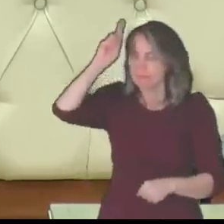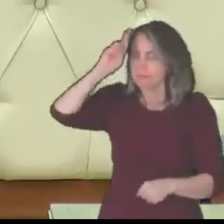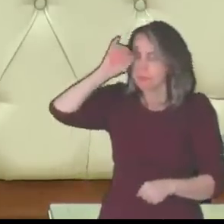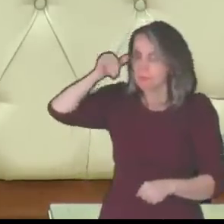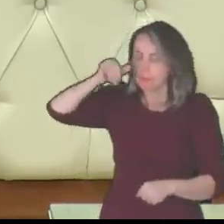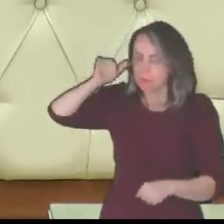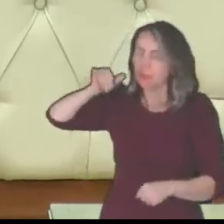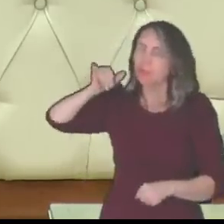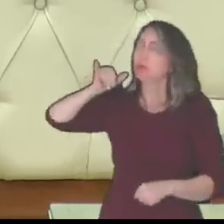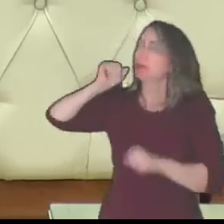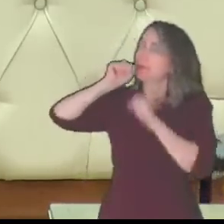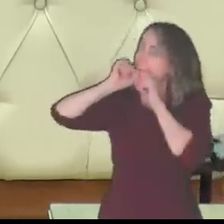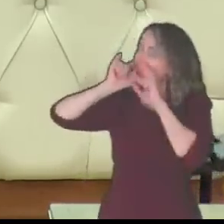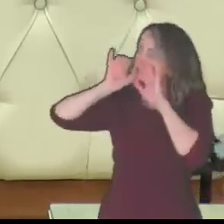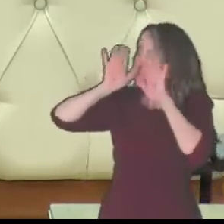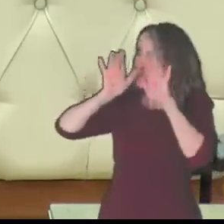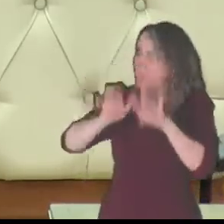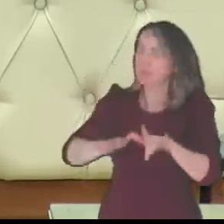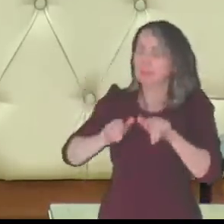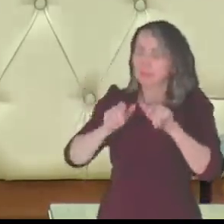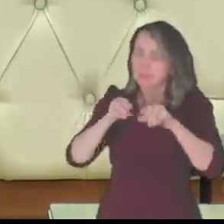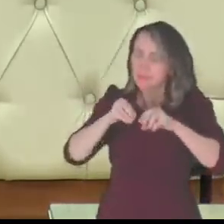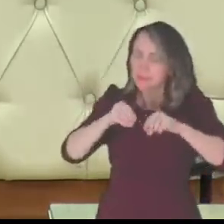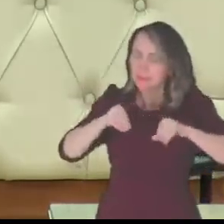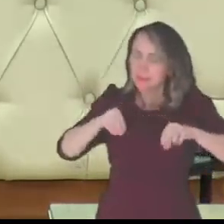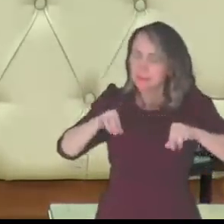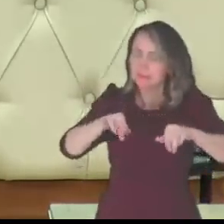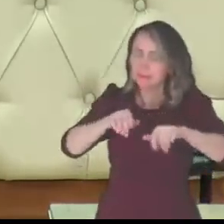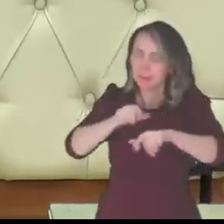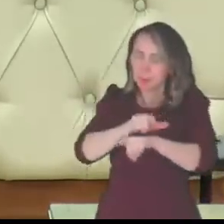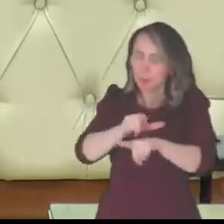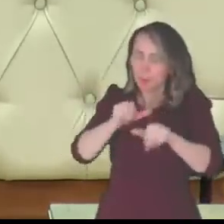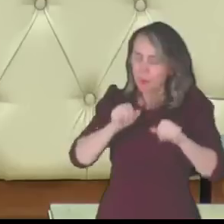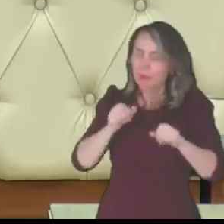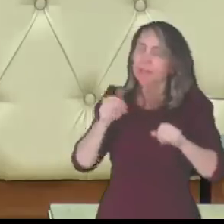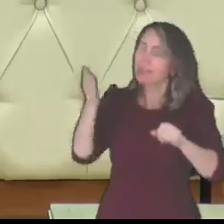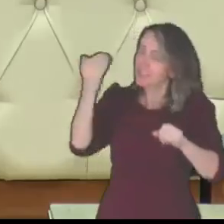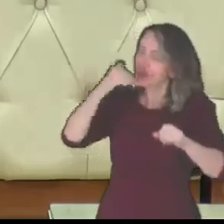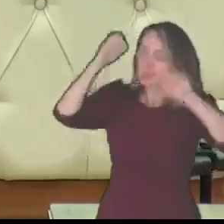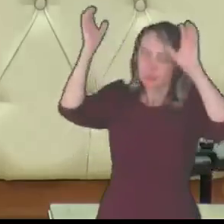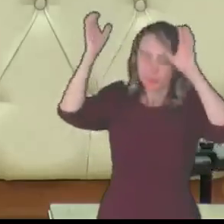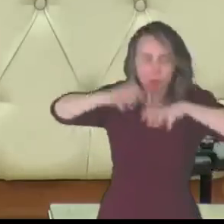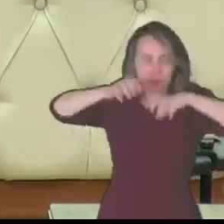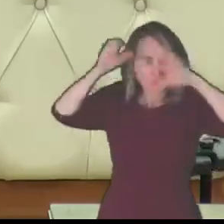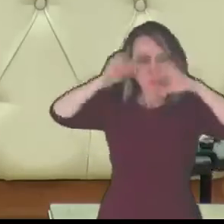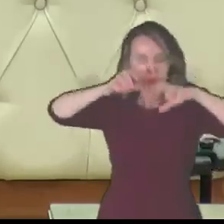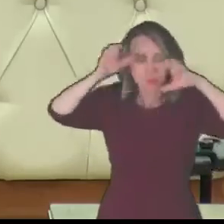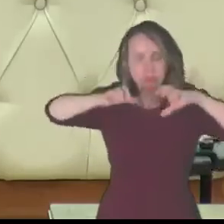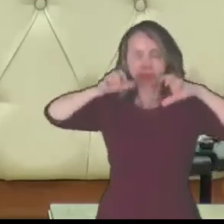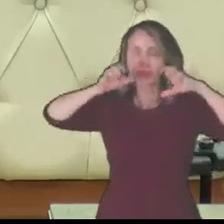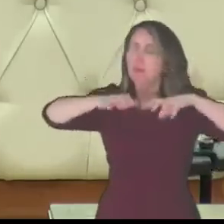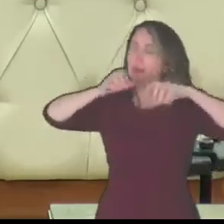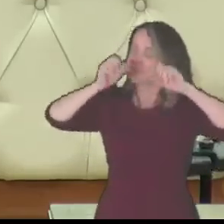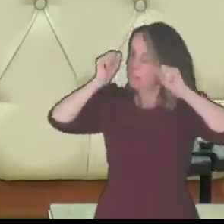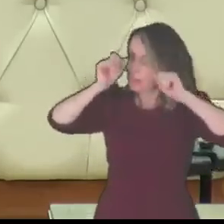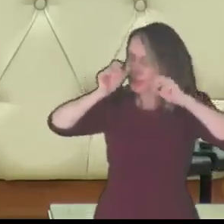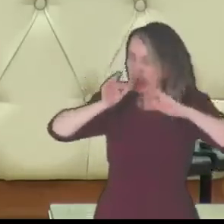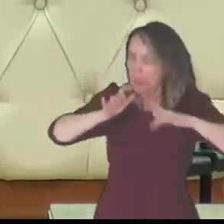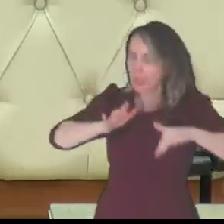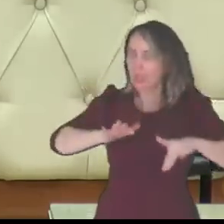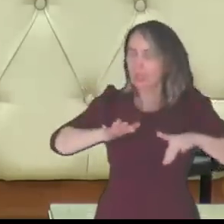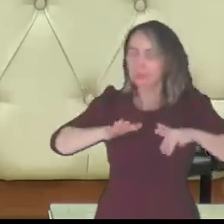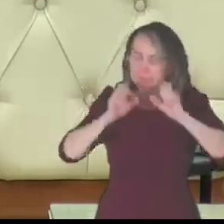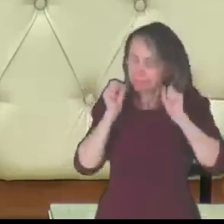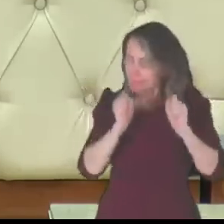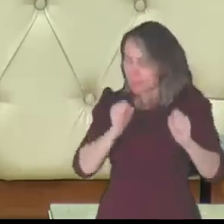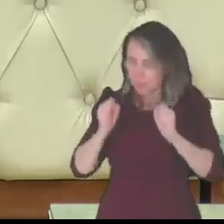benção na terra seca Manda Chuva de Graça para encher os tanques de água para encher a igreja de poder para